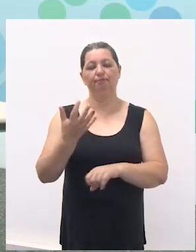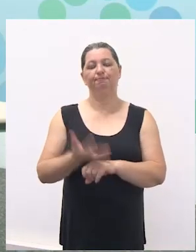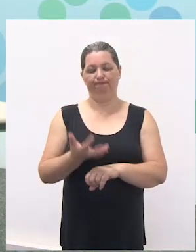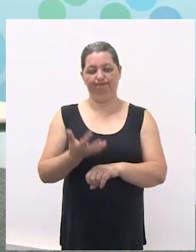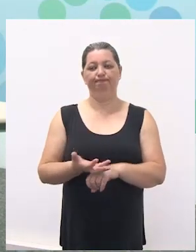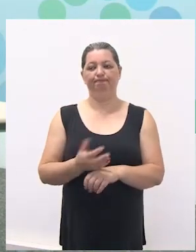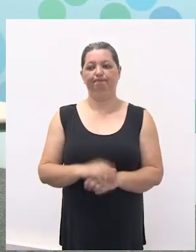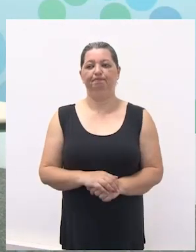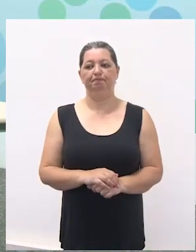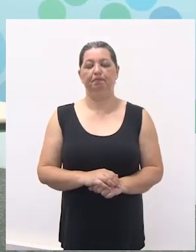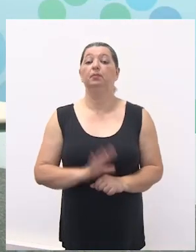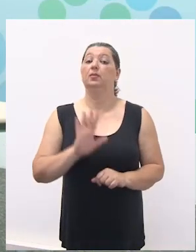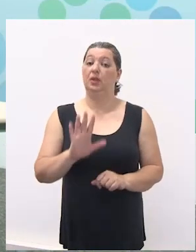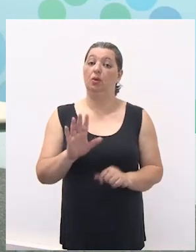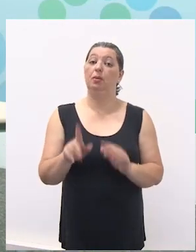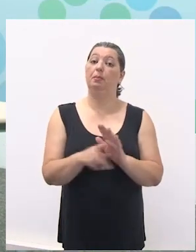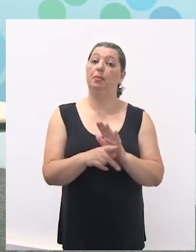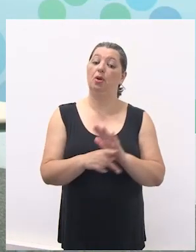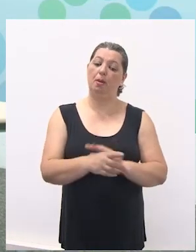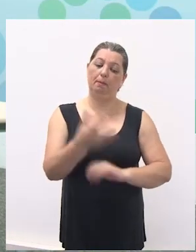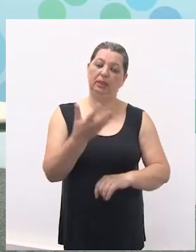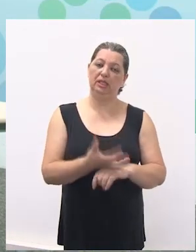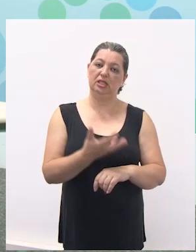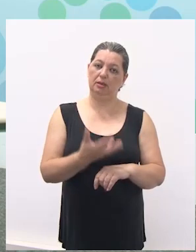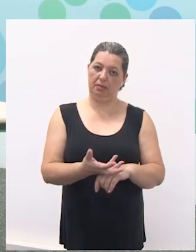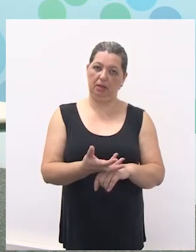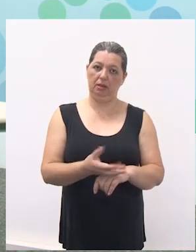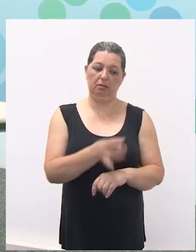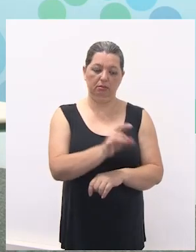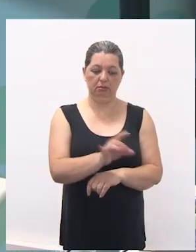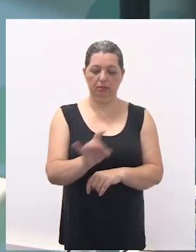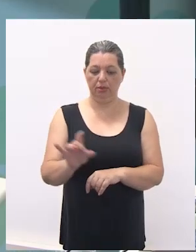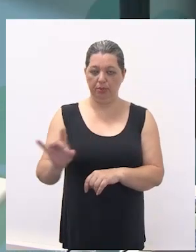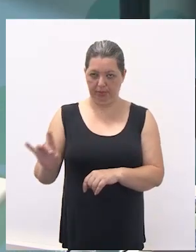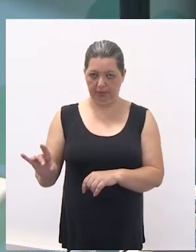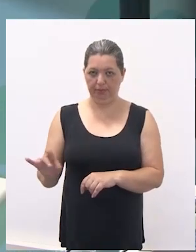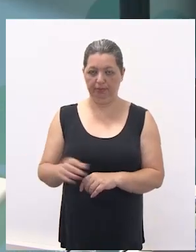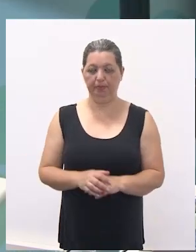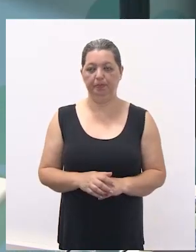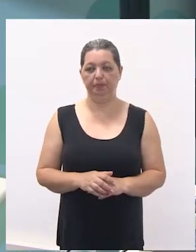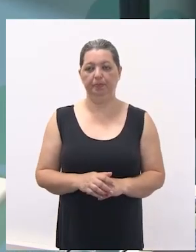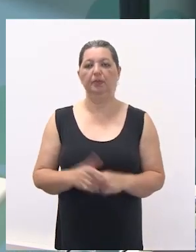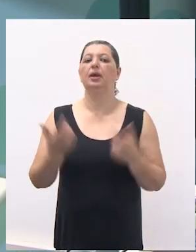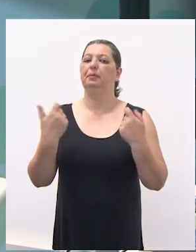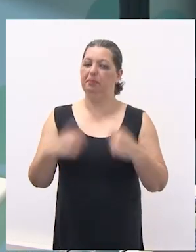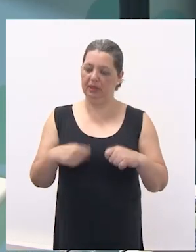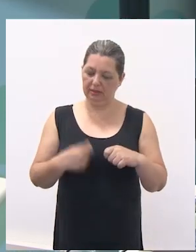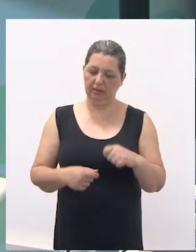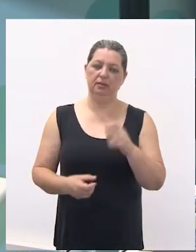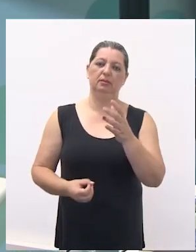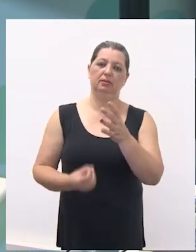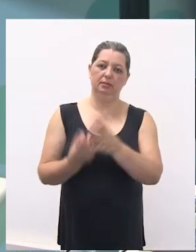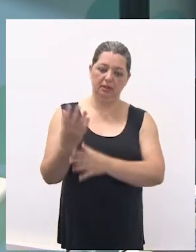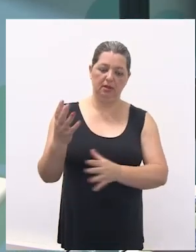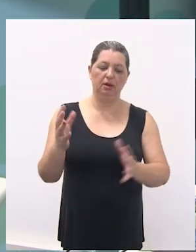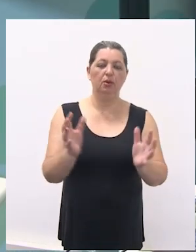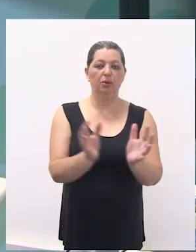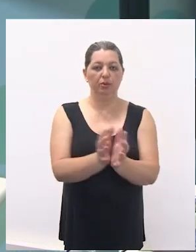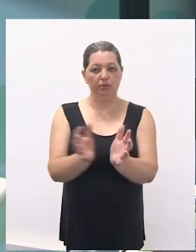Perfeito. Então é por disciplina. Perfeito. Todos os professores necessitam, né, fazer esse processo de criação das turmas.